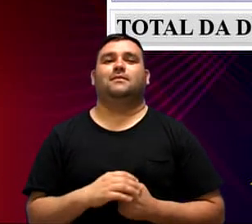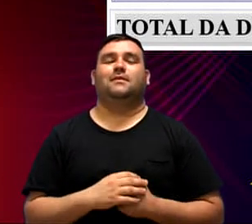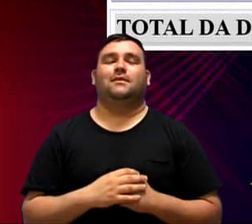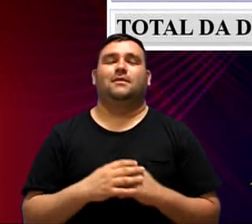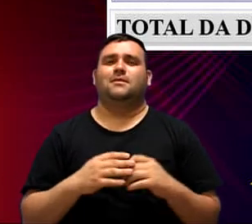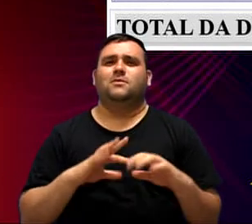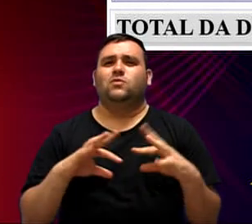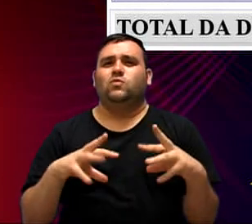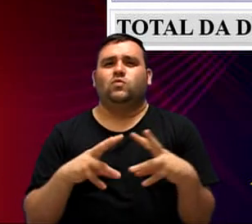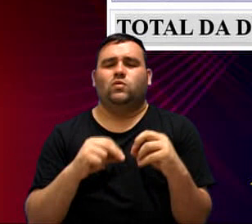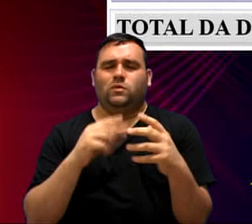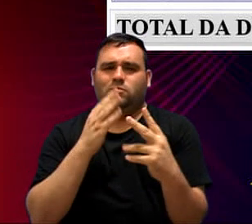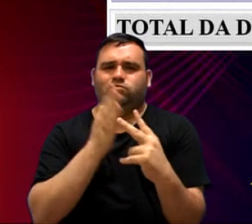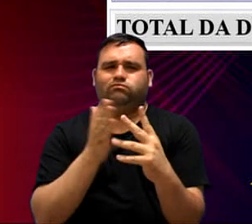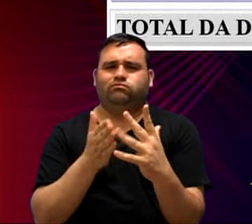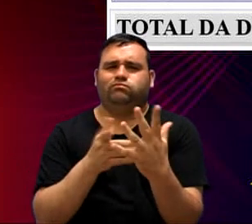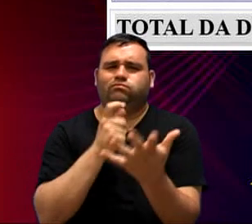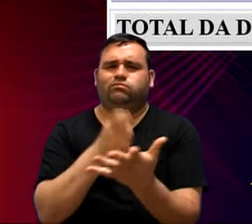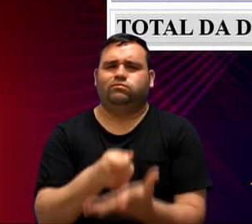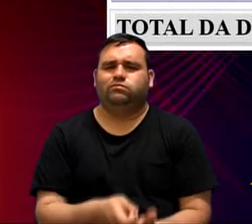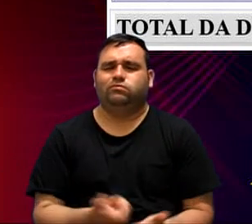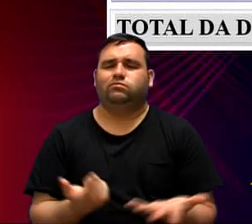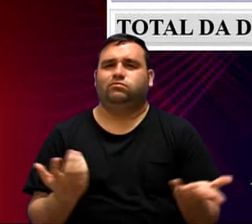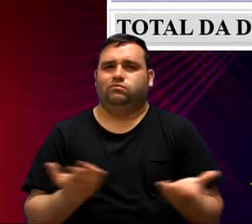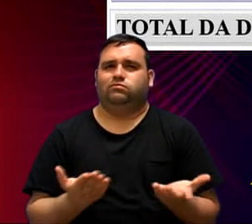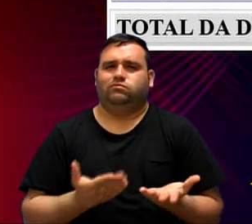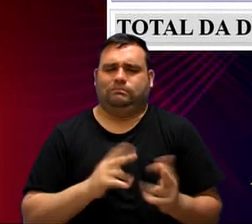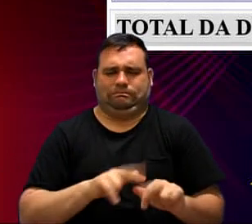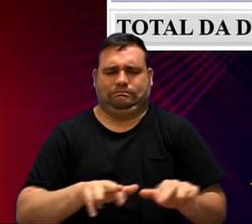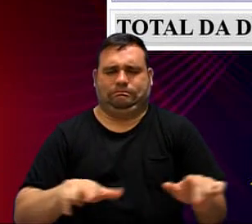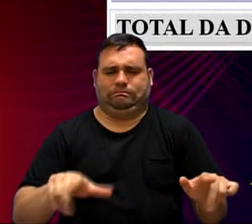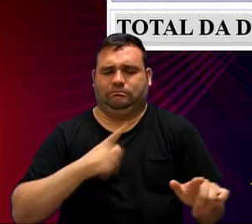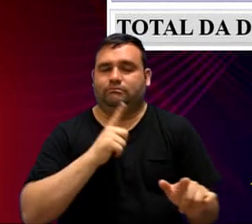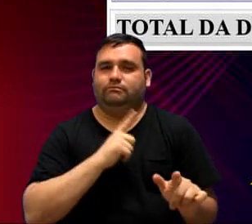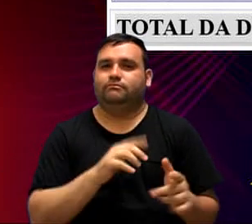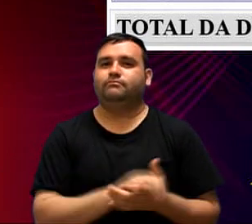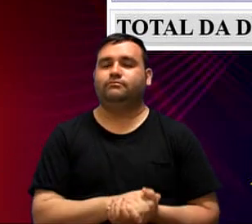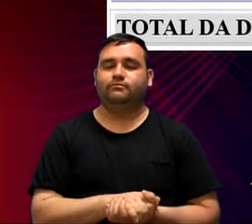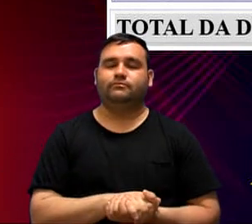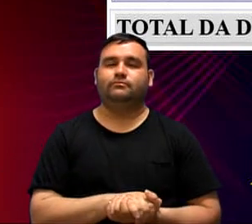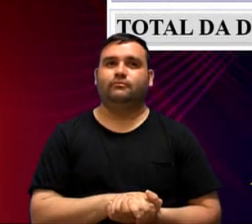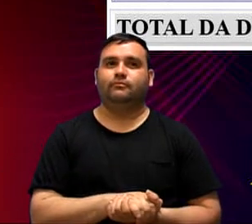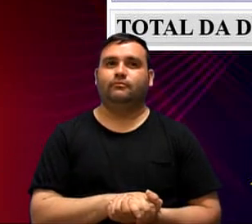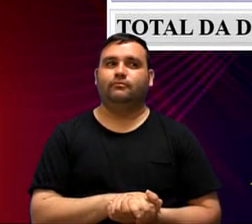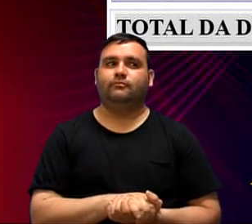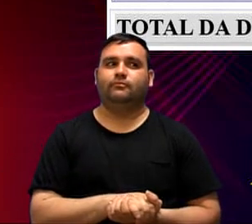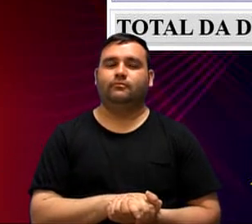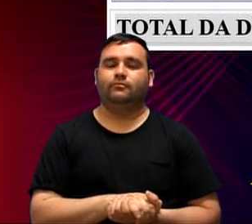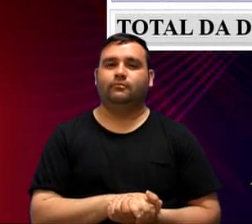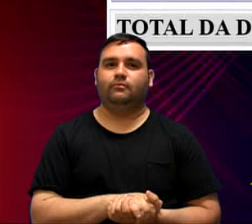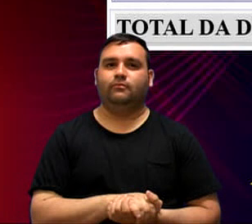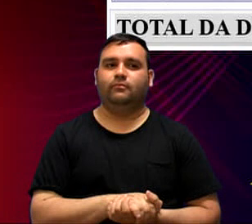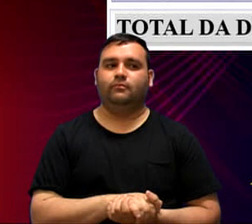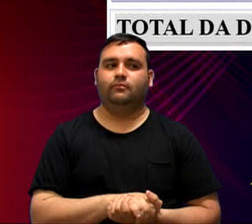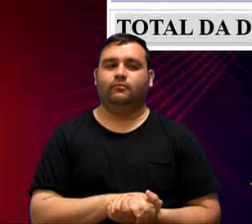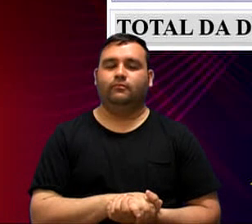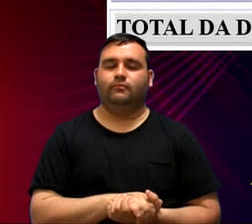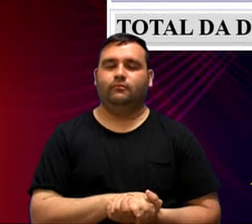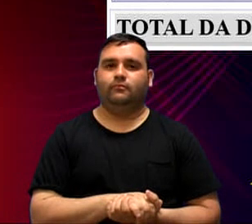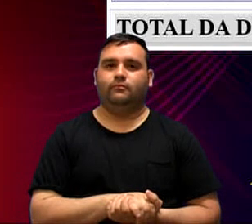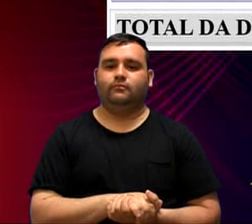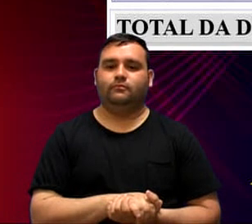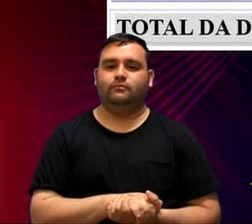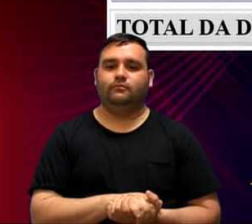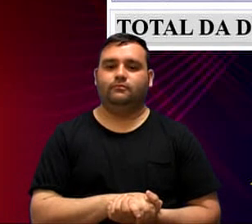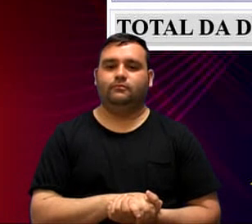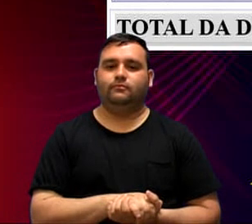É todos os financiamentos que tem. Eles têm vários. Não, Mas a pergunta é outra. Por que, que tem um... Está